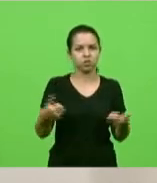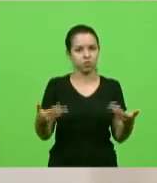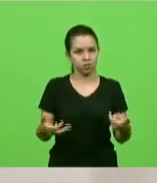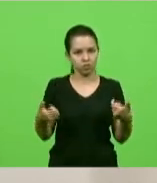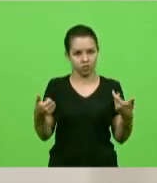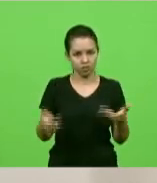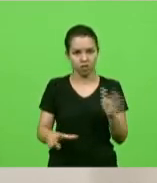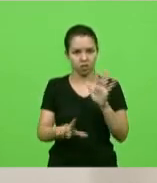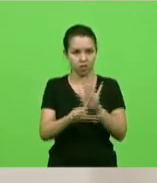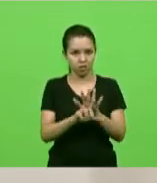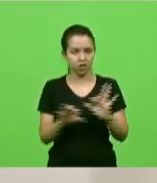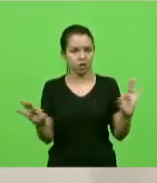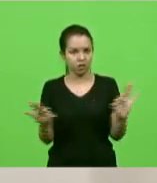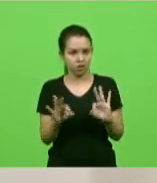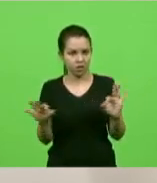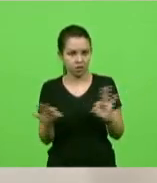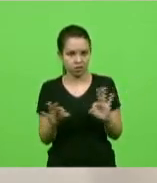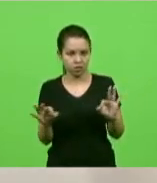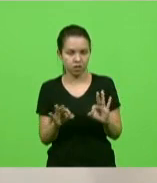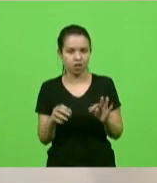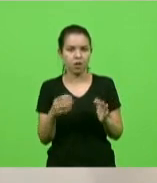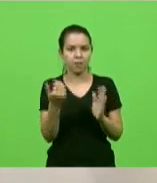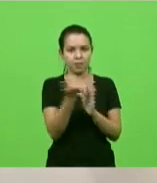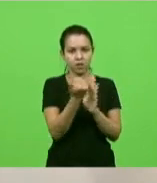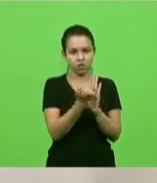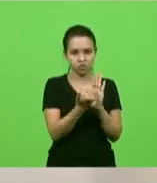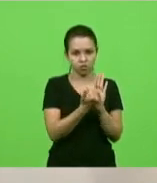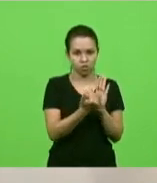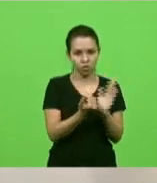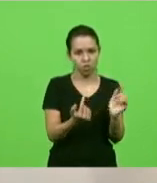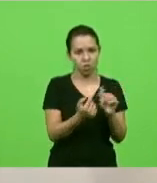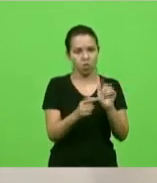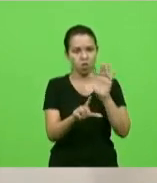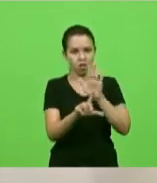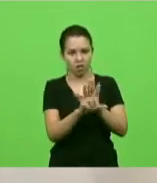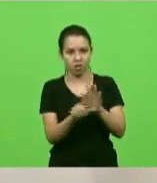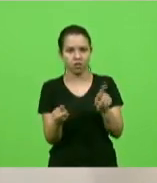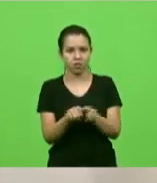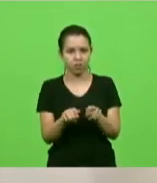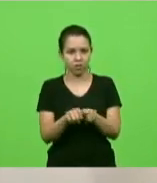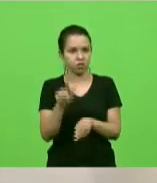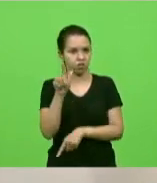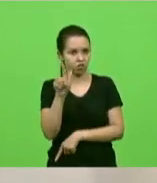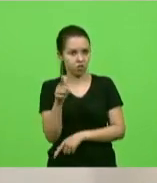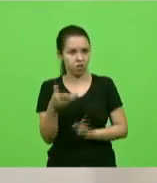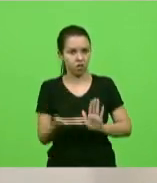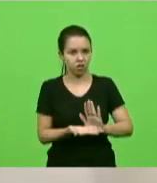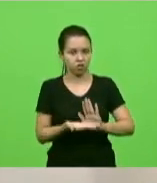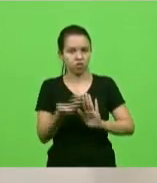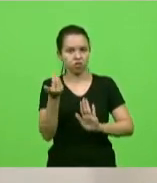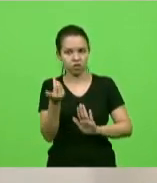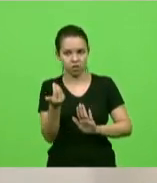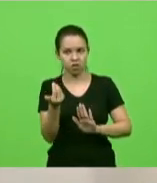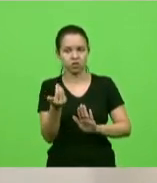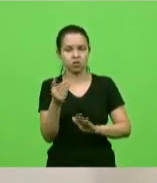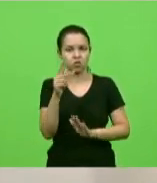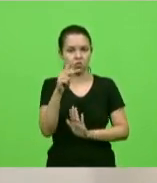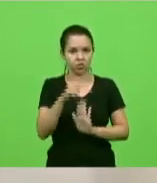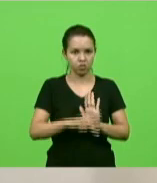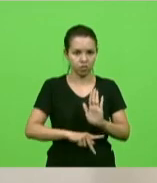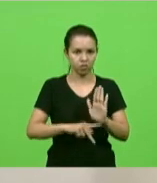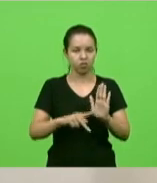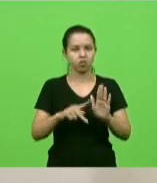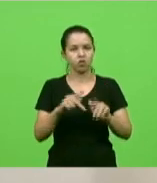sem observância das prescrições legais, e G, retirada imotivada do projeto